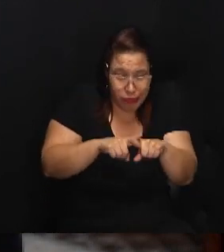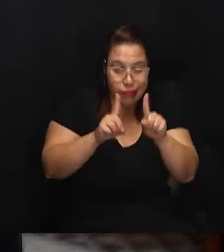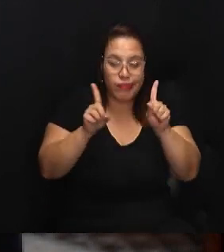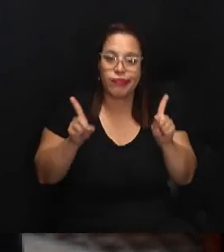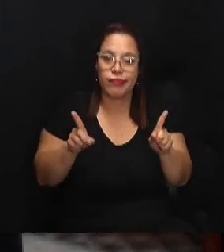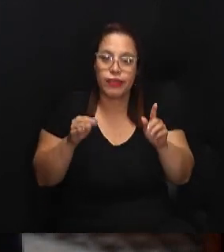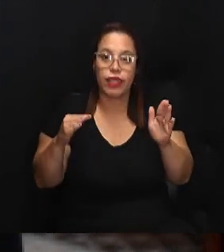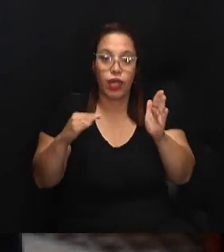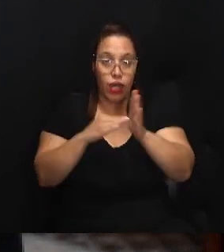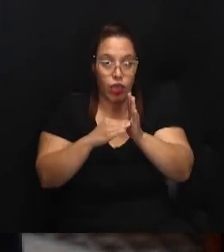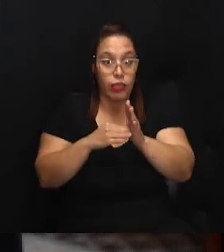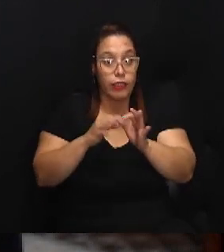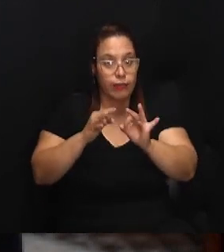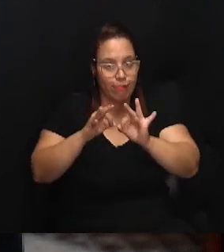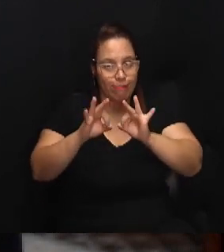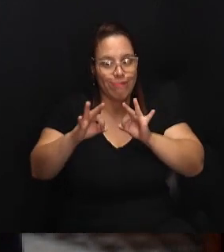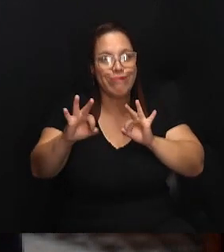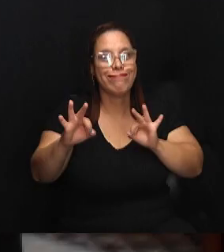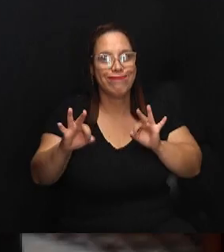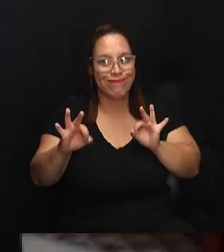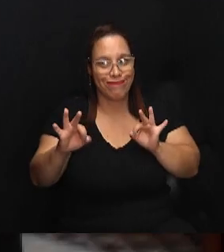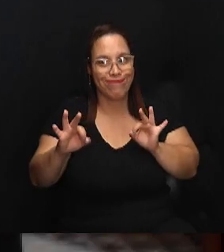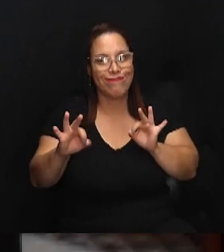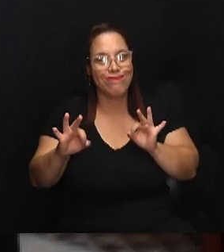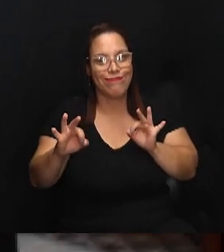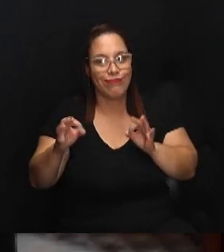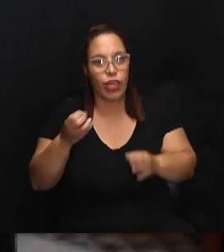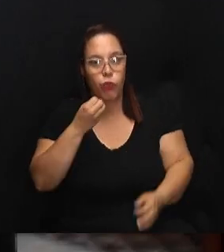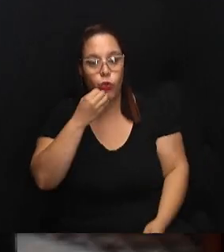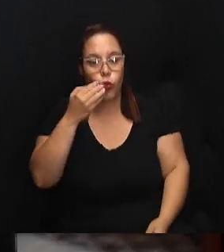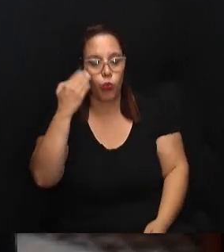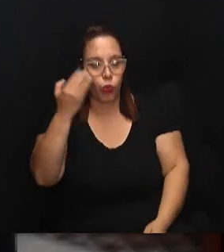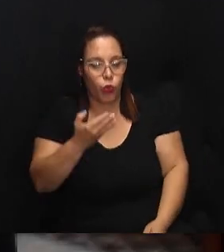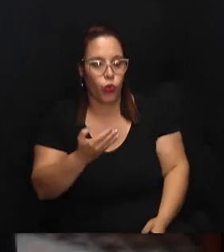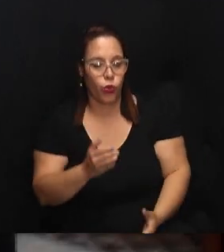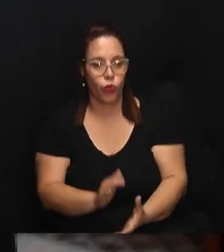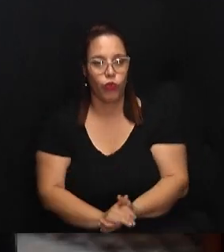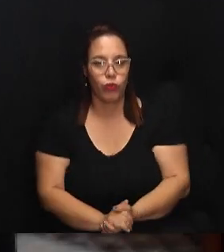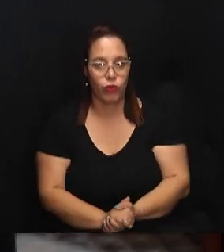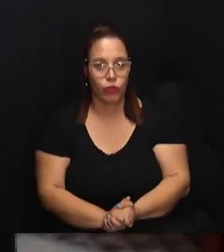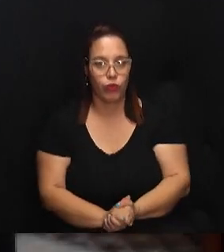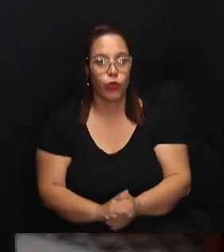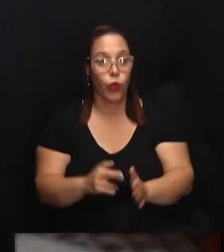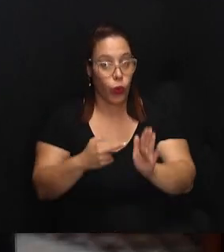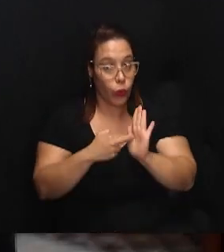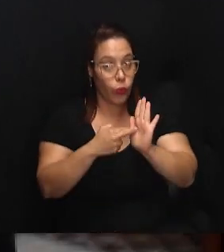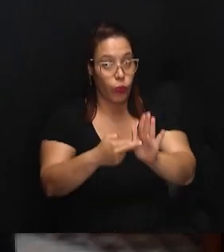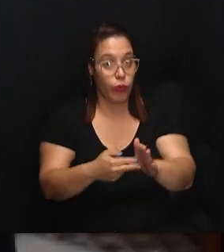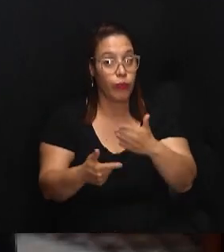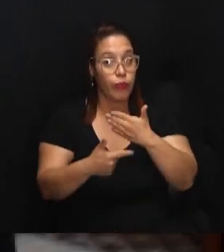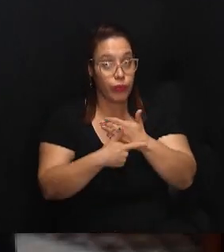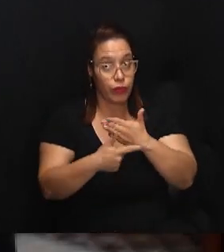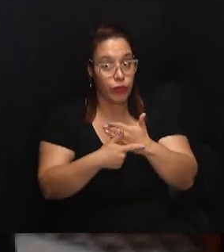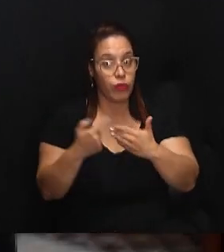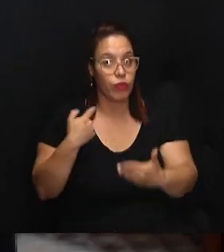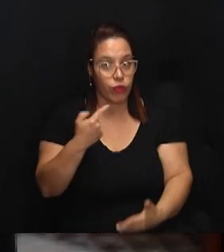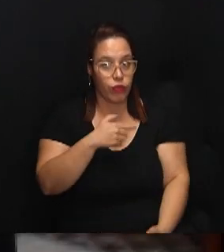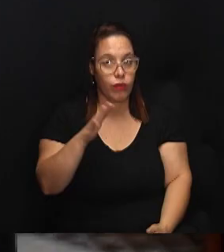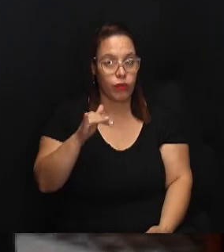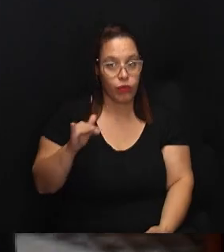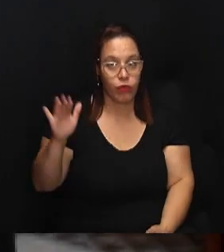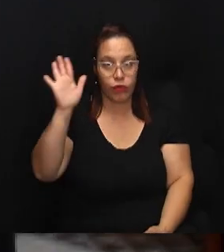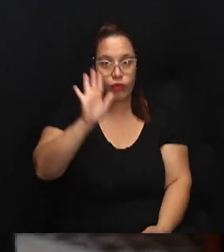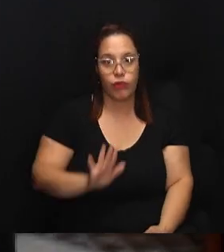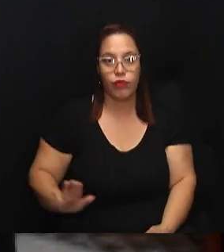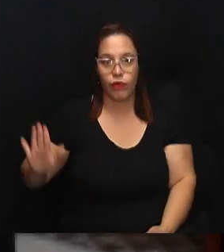gente sabe que a gente chegar tão longe assim é um grande privilégio, né? E representa muito o papel da